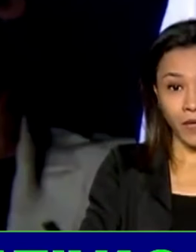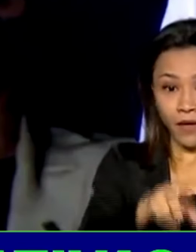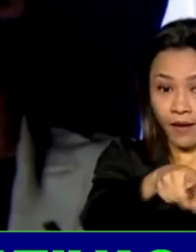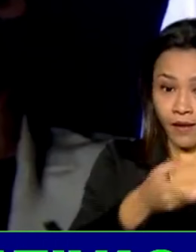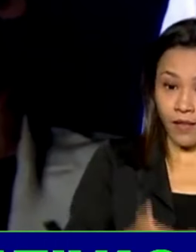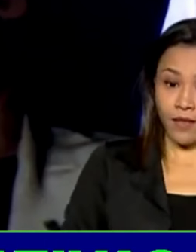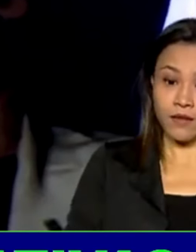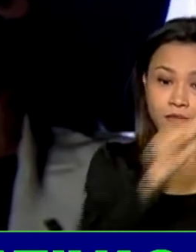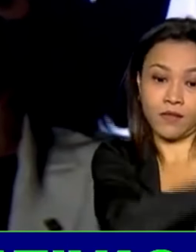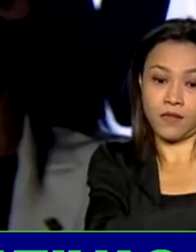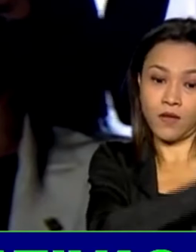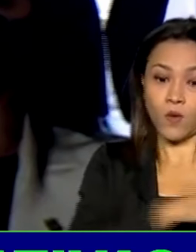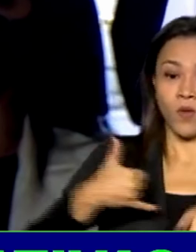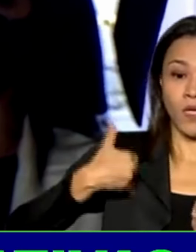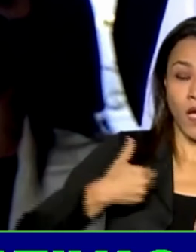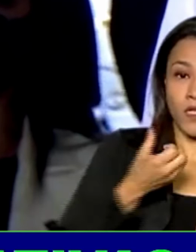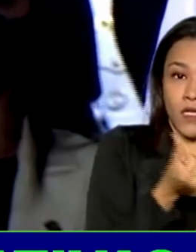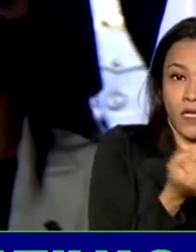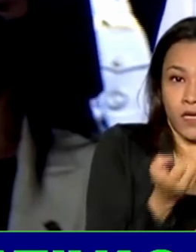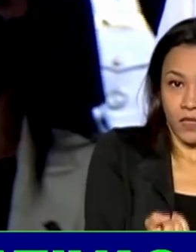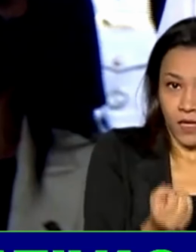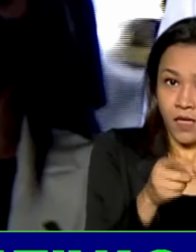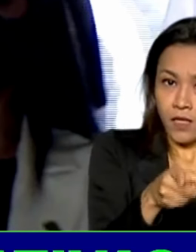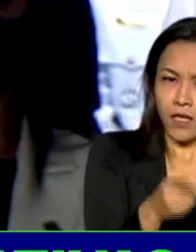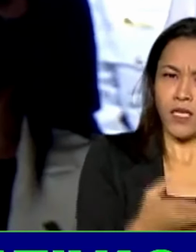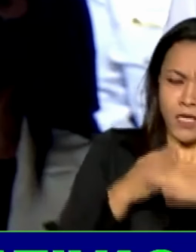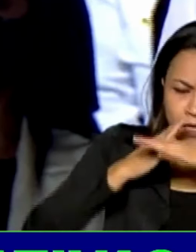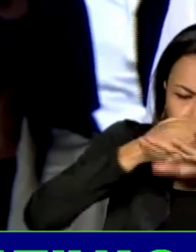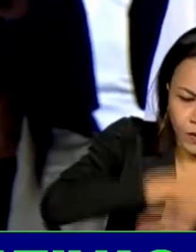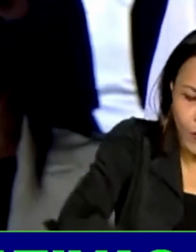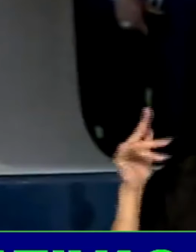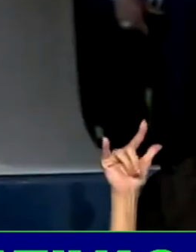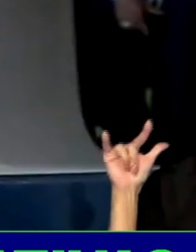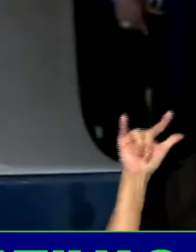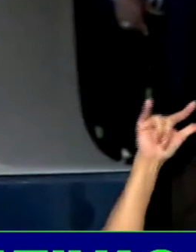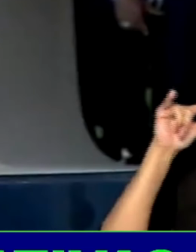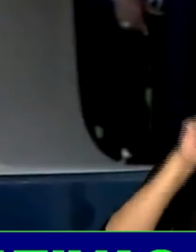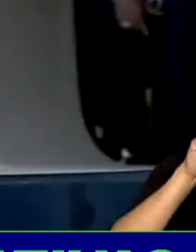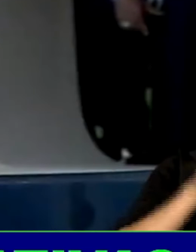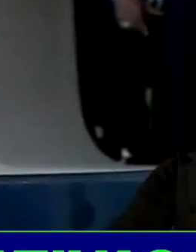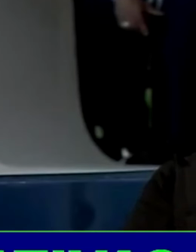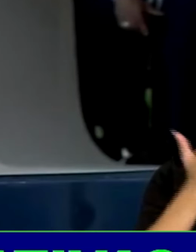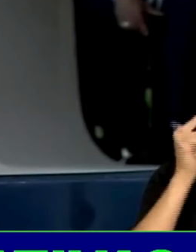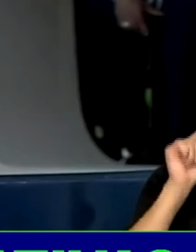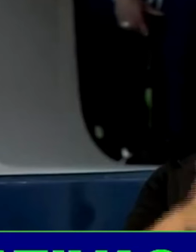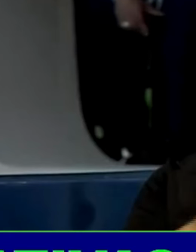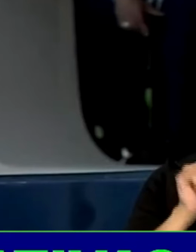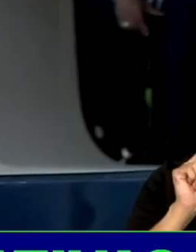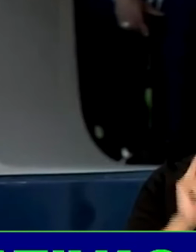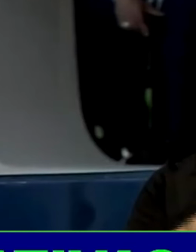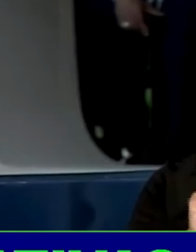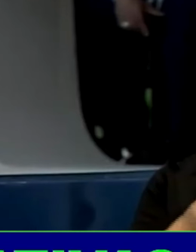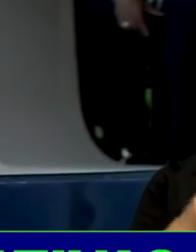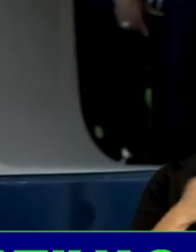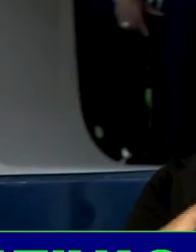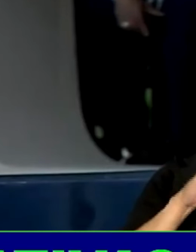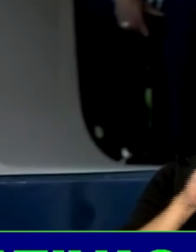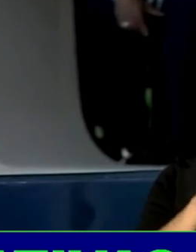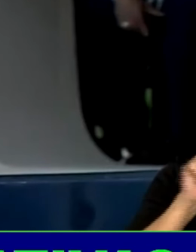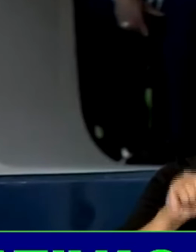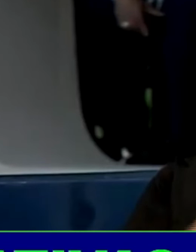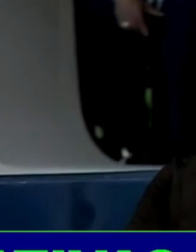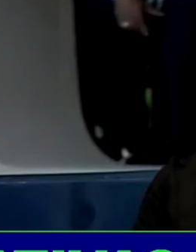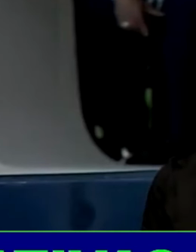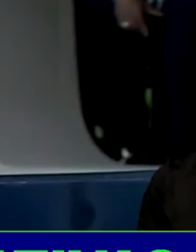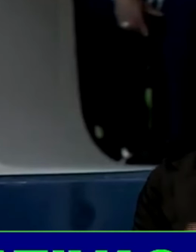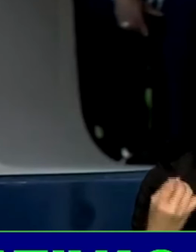e Batista Júnior, porque não havia sido dado acesso aos autos na ocasião do depoimento. Então, pessoal, almirante Garnier fala em colaboração entre o ex-chefe